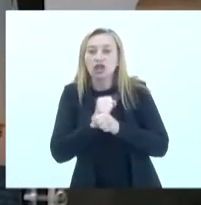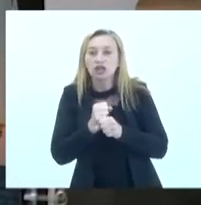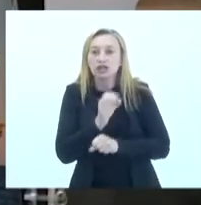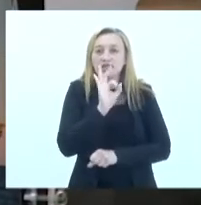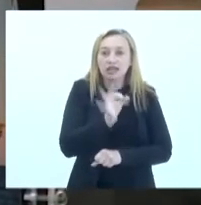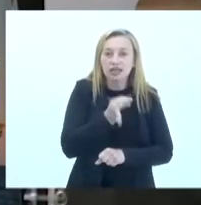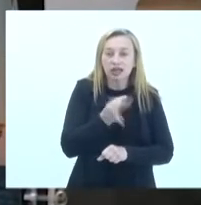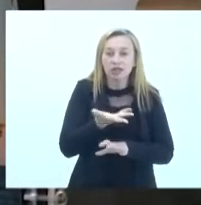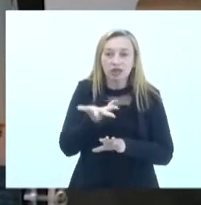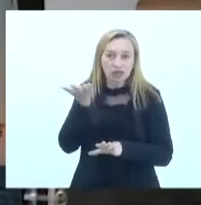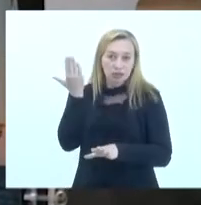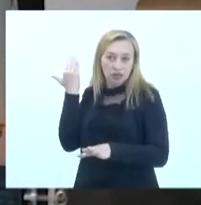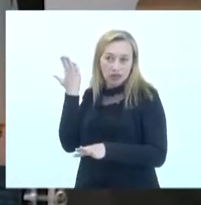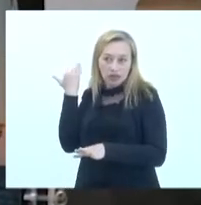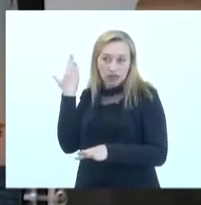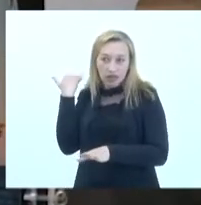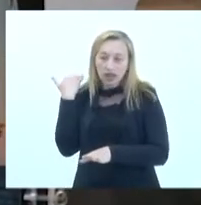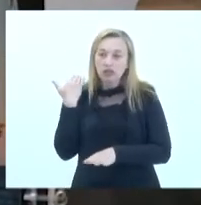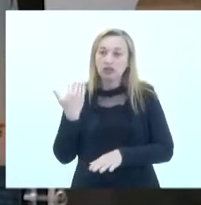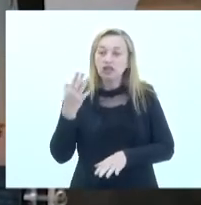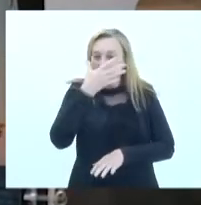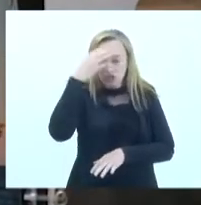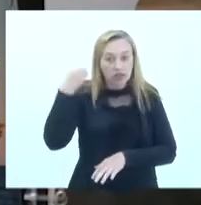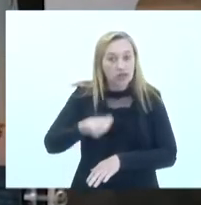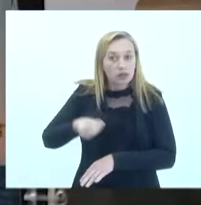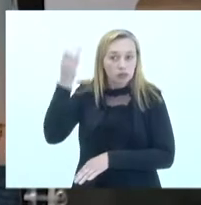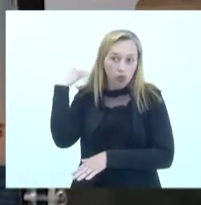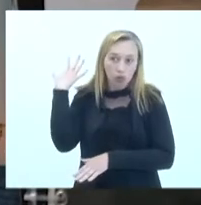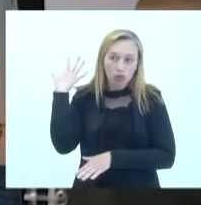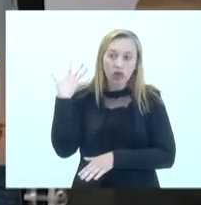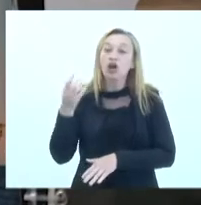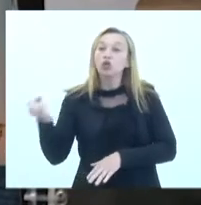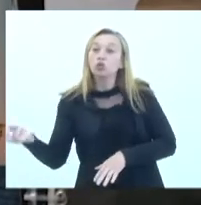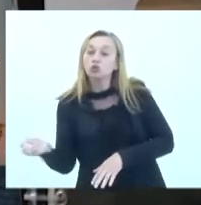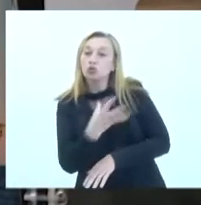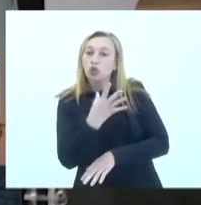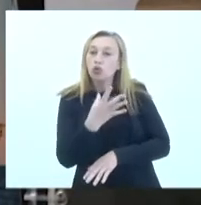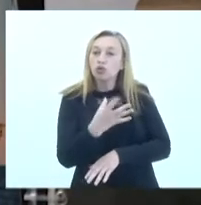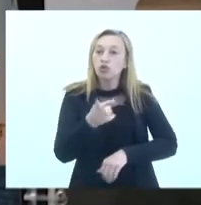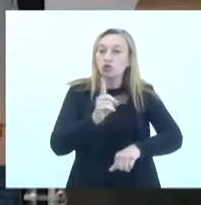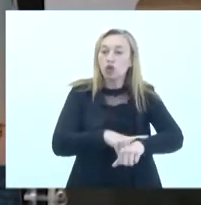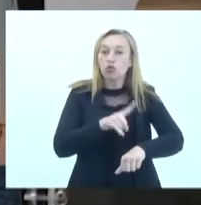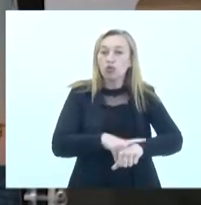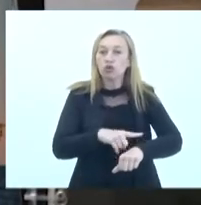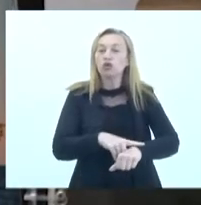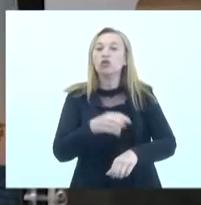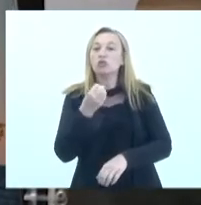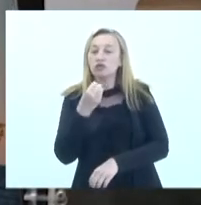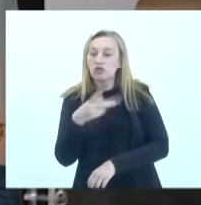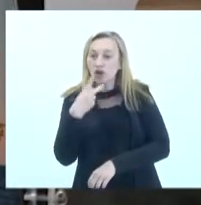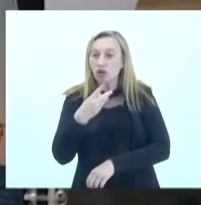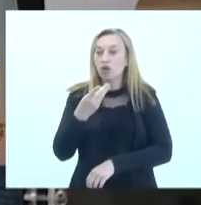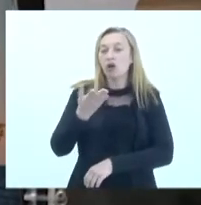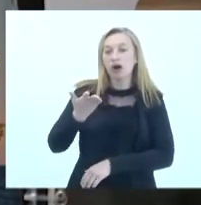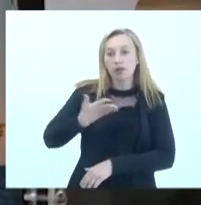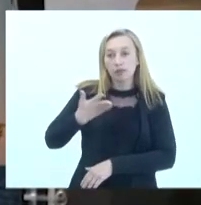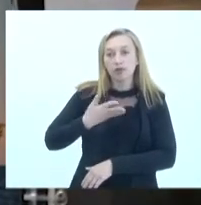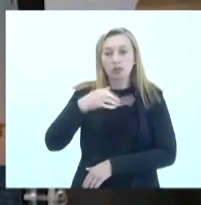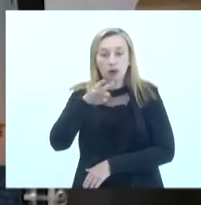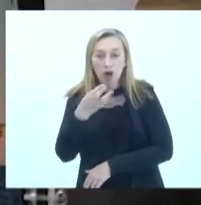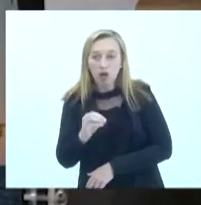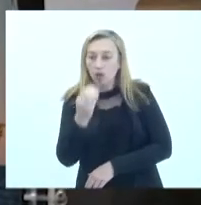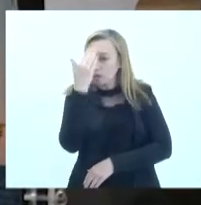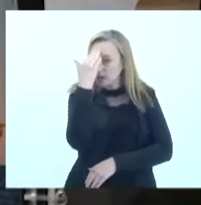para trás, e precisamos esquecer dele. Precisamos entrar num novo ciclo, como muito bem disse meu amigo Mauro.